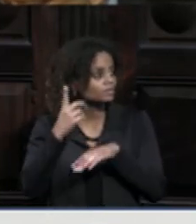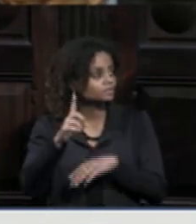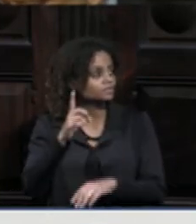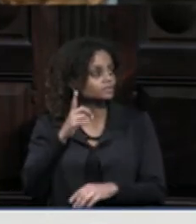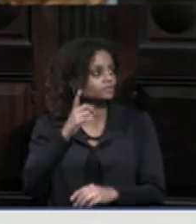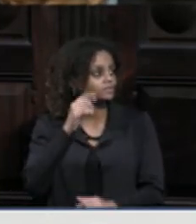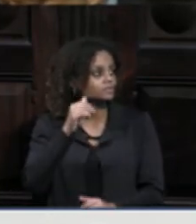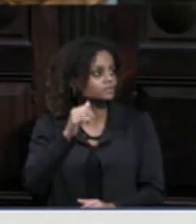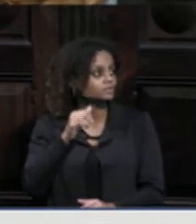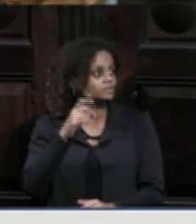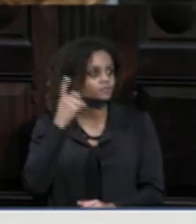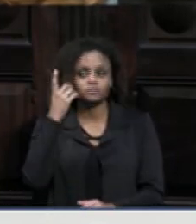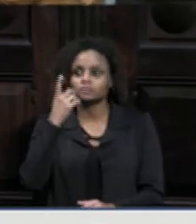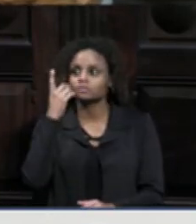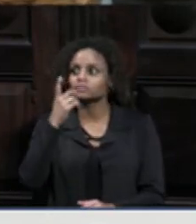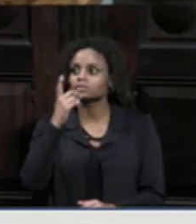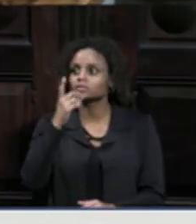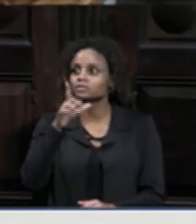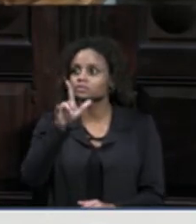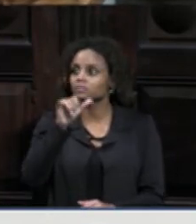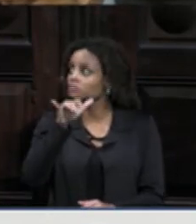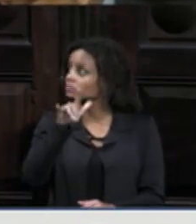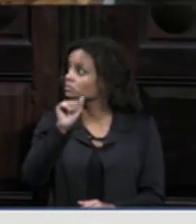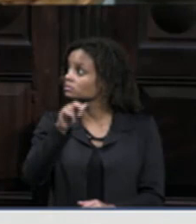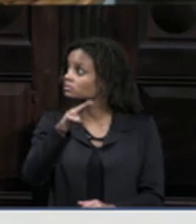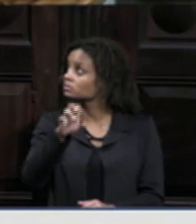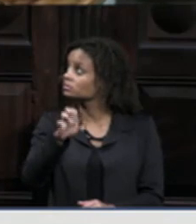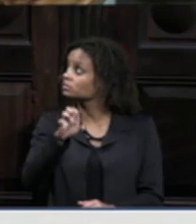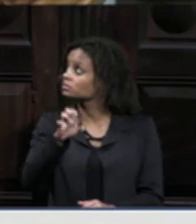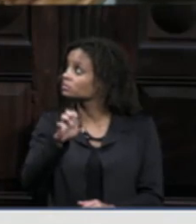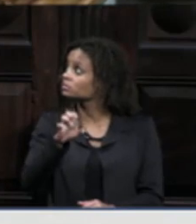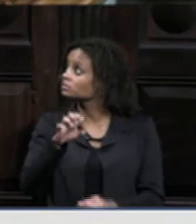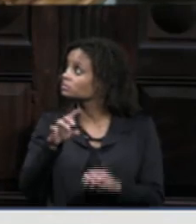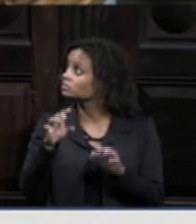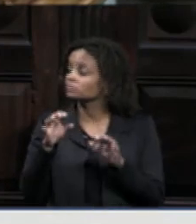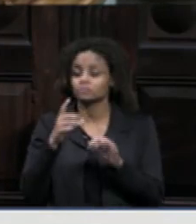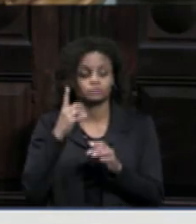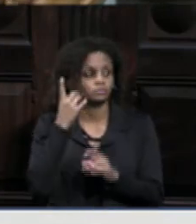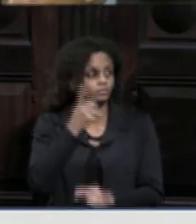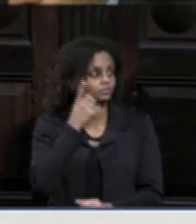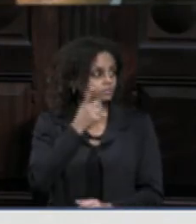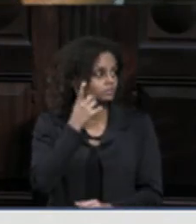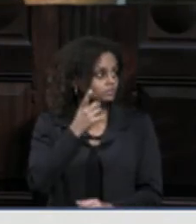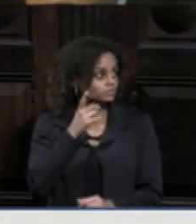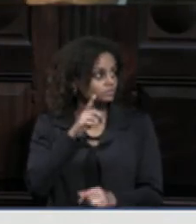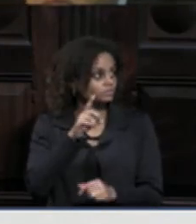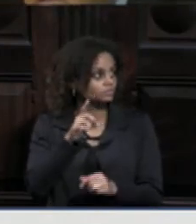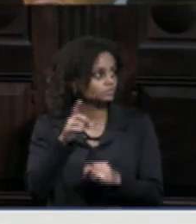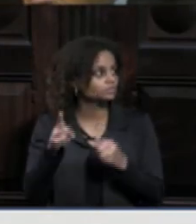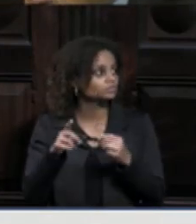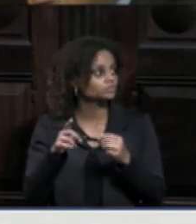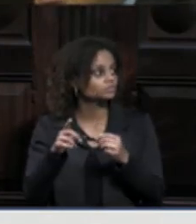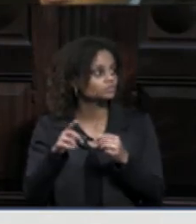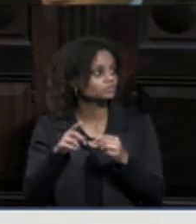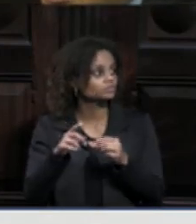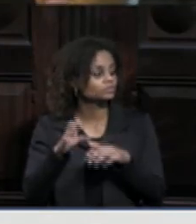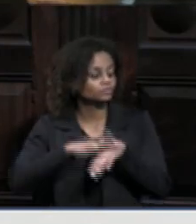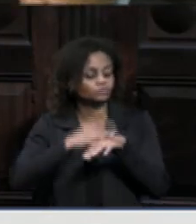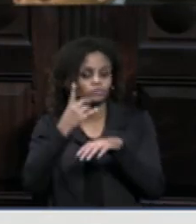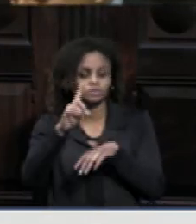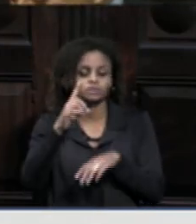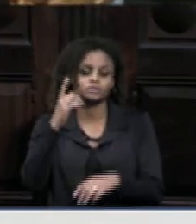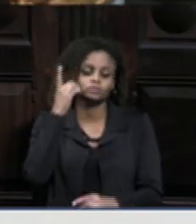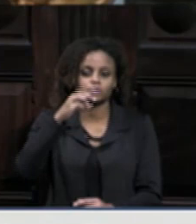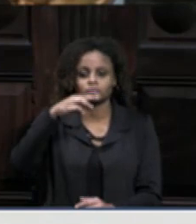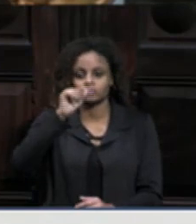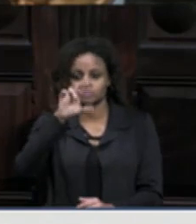do município de Nova Friburgo, projeto de trens turísticos. Parecer da Comissão de Indicação Legislativa, favorável, relator deputado Marcos Abraão. Em discussão,